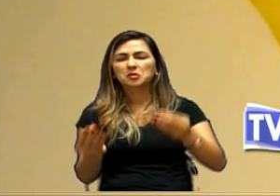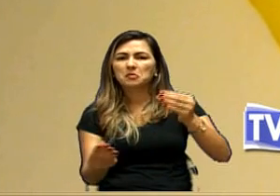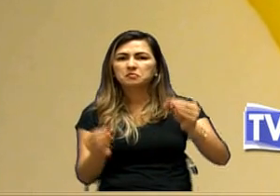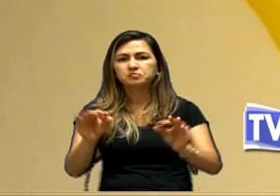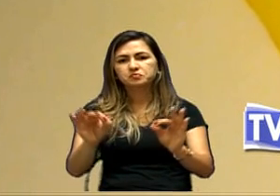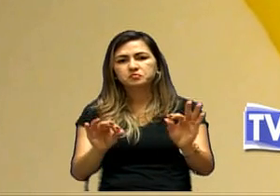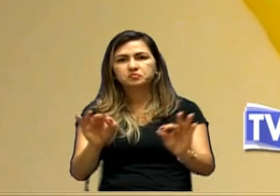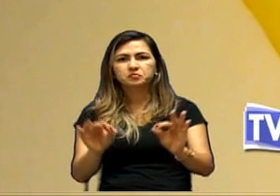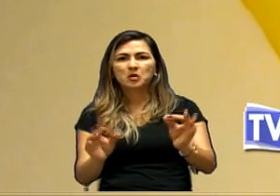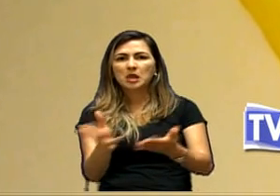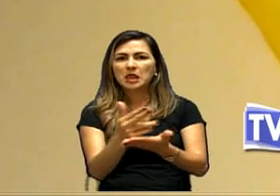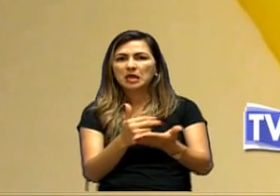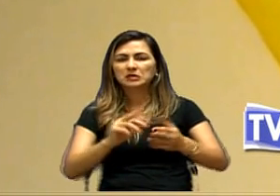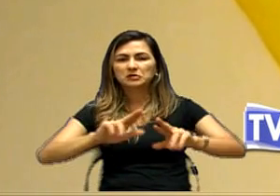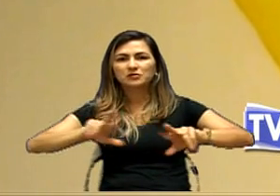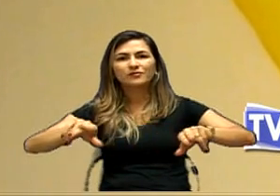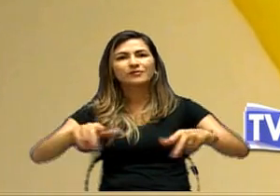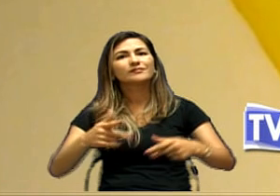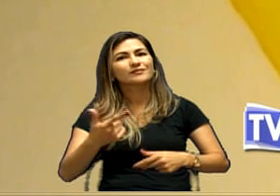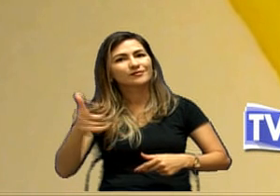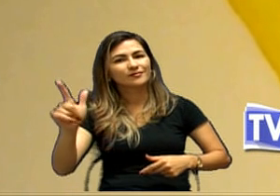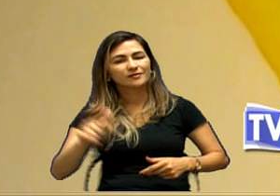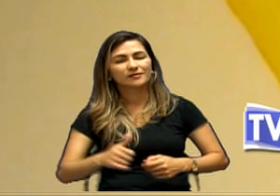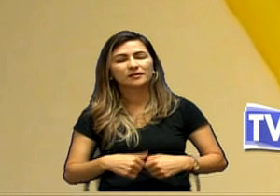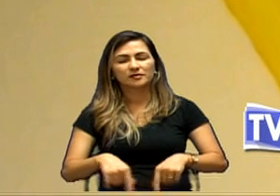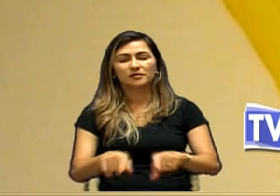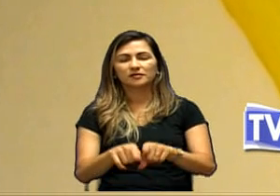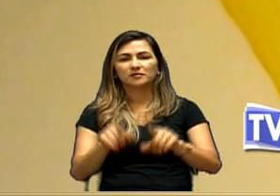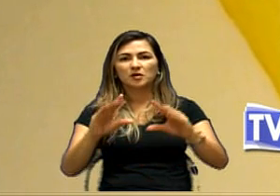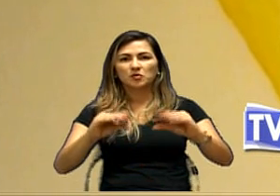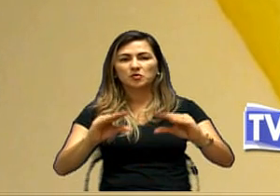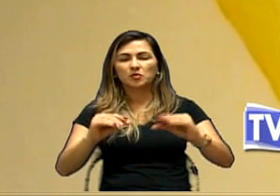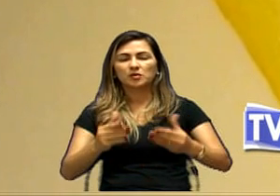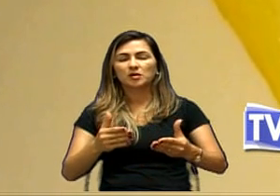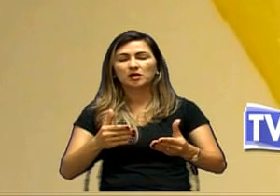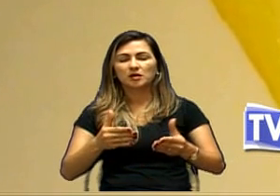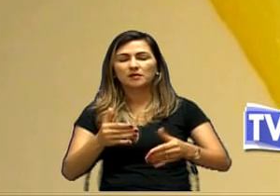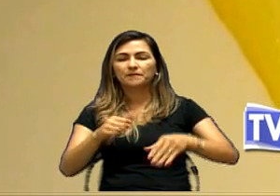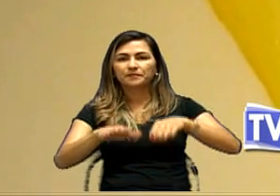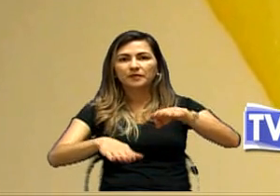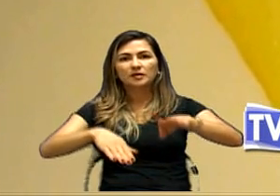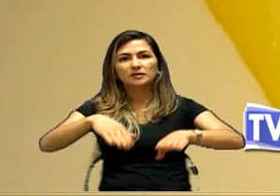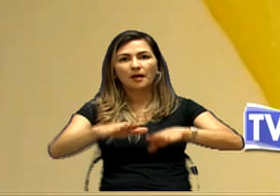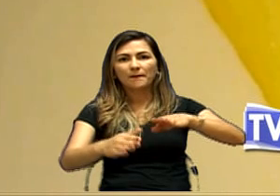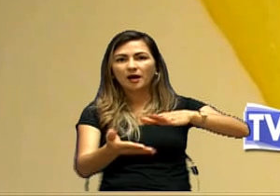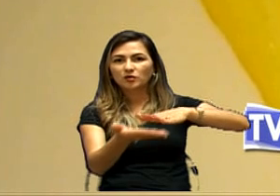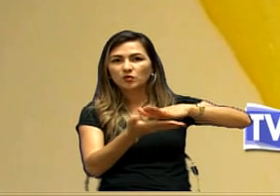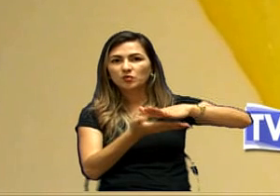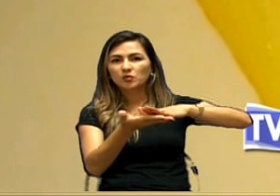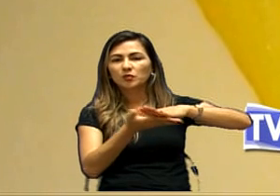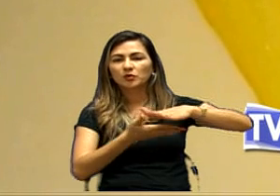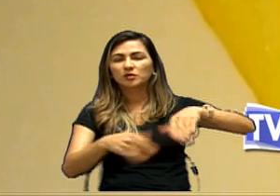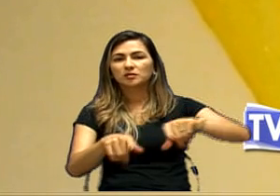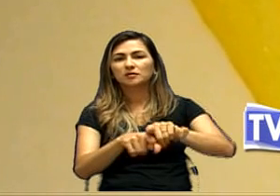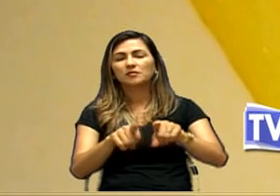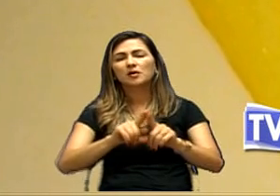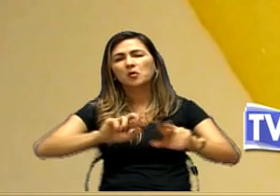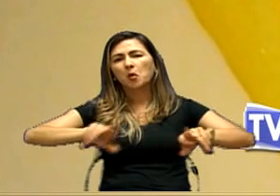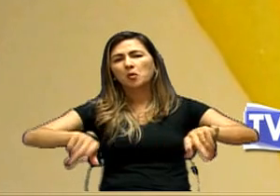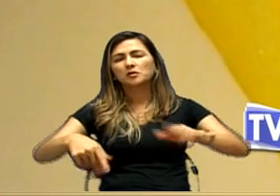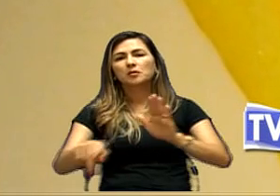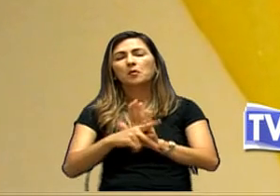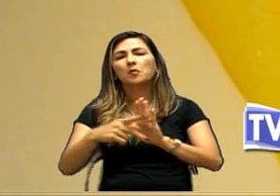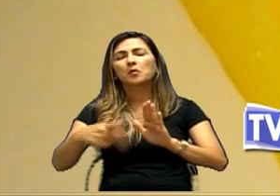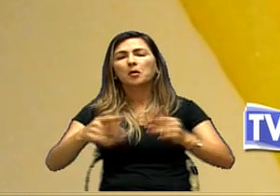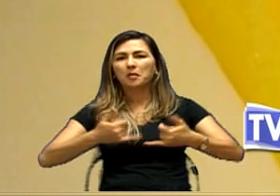para colchões e estofados, espumas rígidas, solados de calçados, interruptores, peças industriais elétricas, peças para